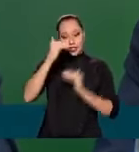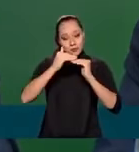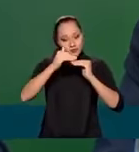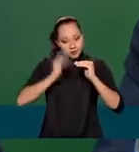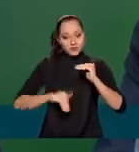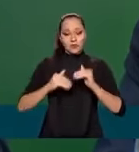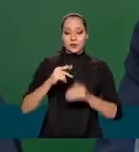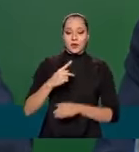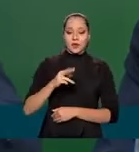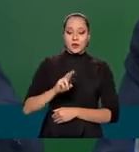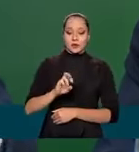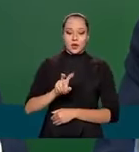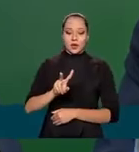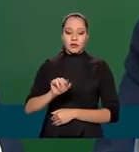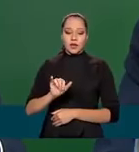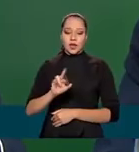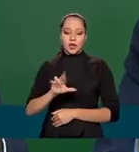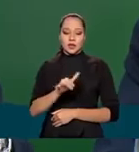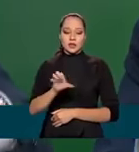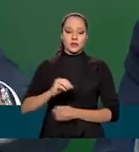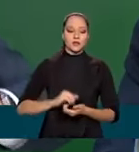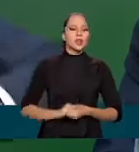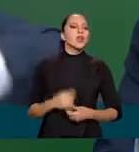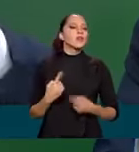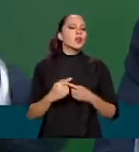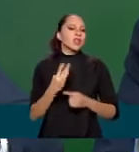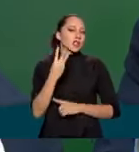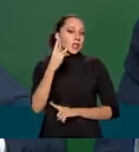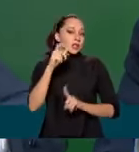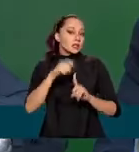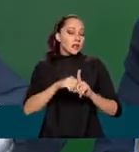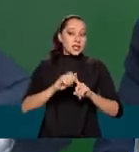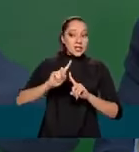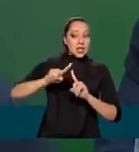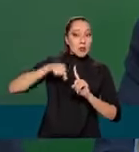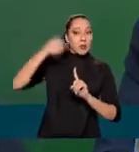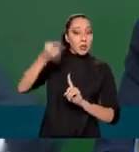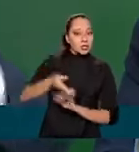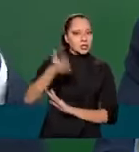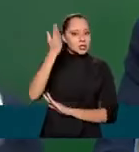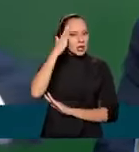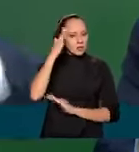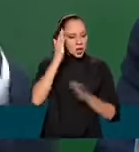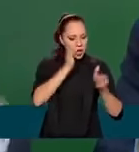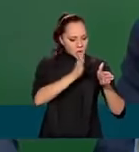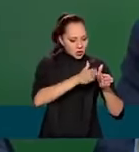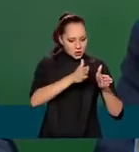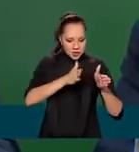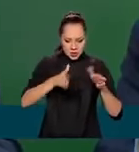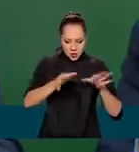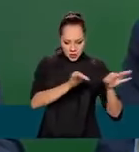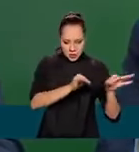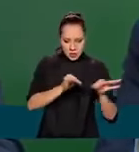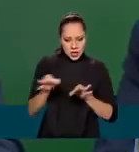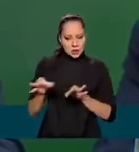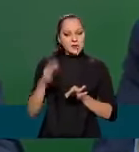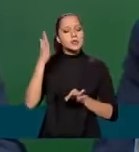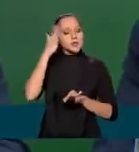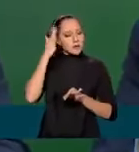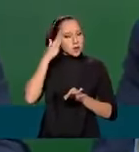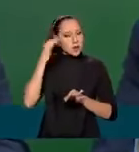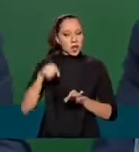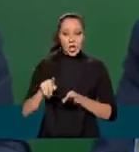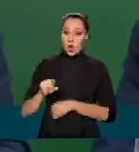porque que três meses depois que ele sabia que os procedimentos estavam corretos